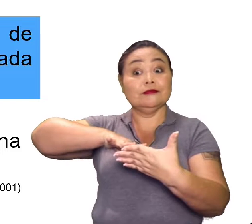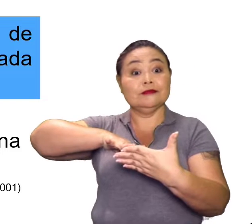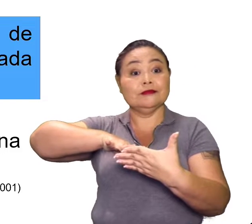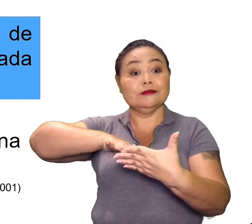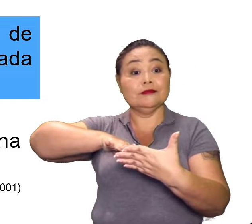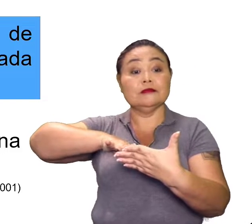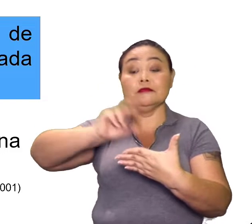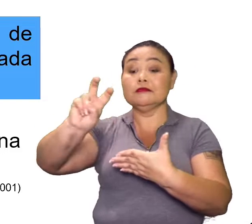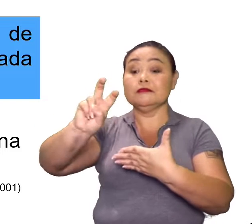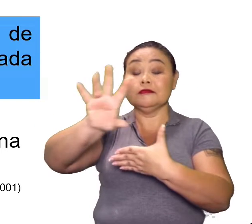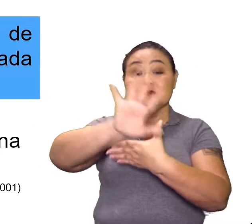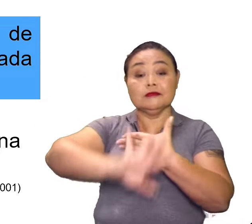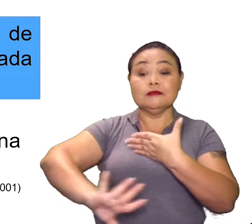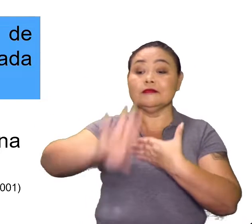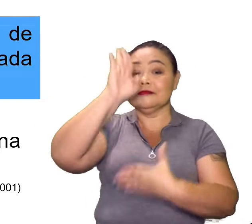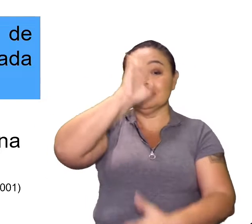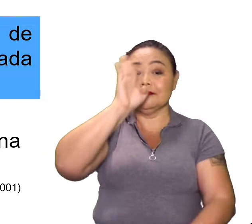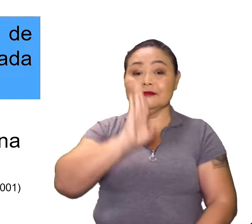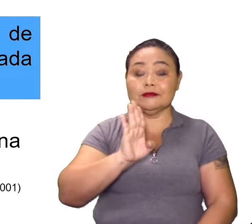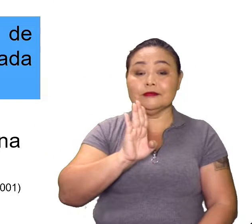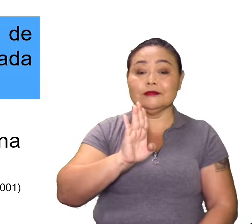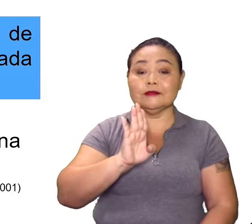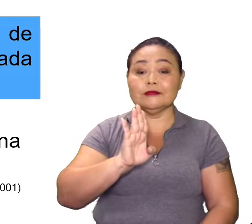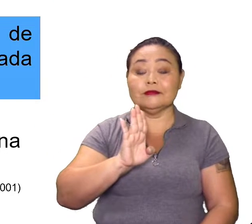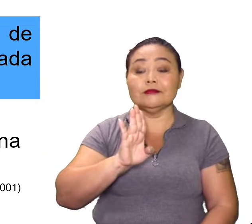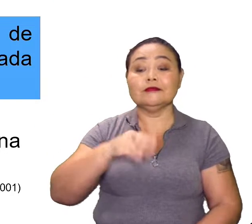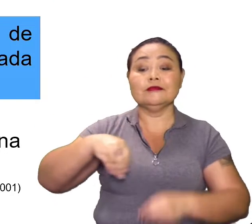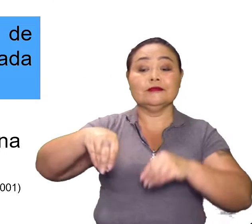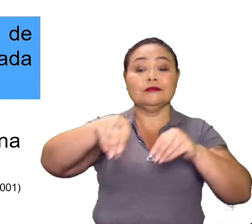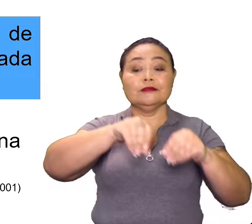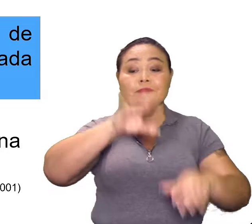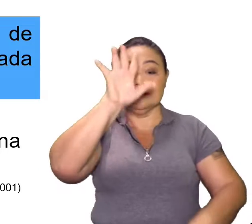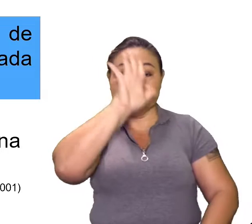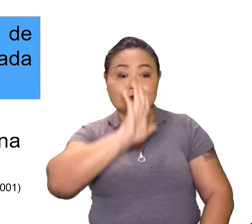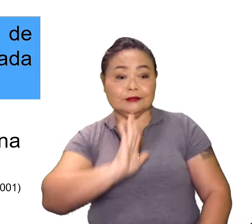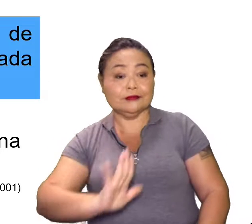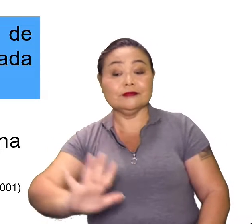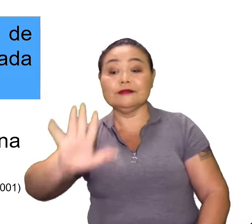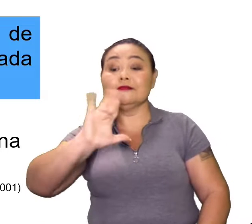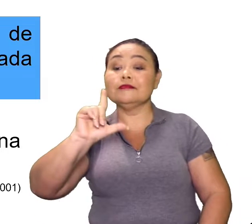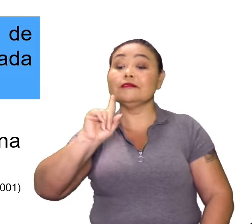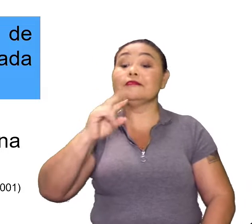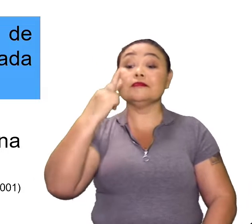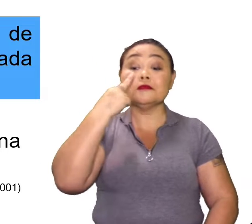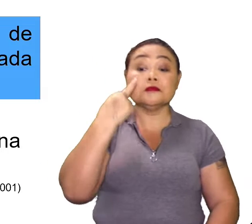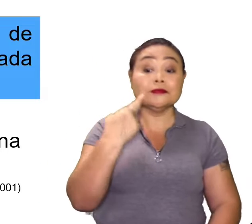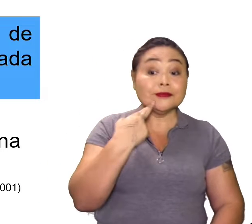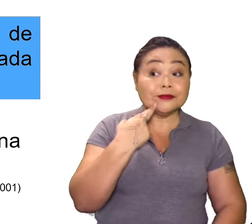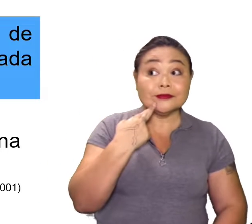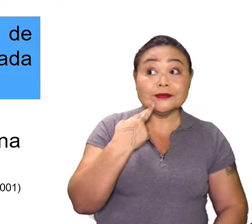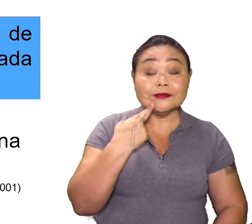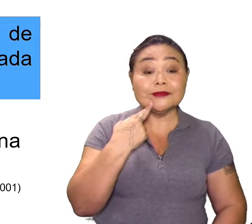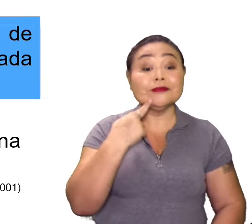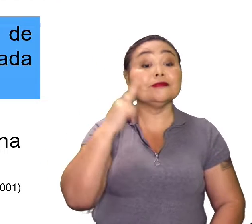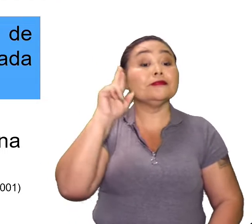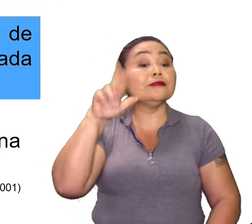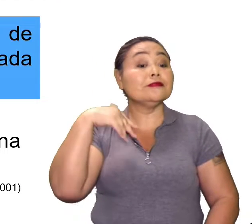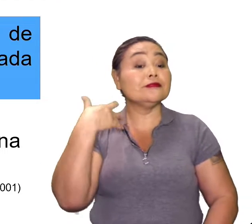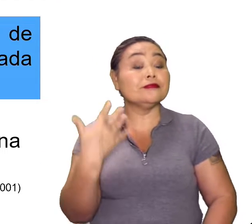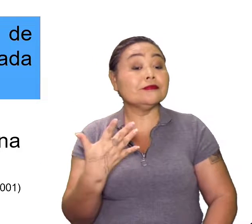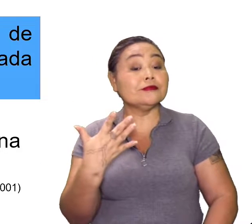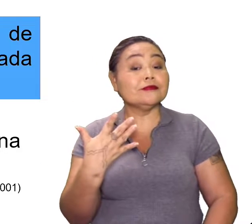a maior das 5 regiões brasileiras, né, do território nacional. Rondônia, ela está